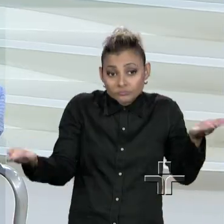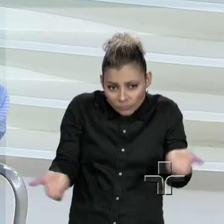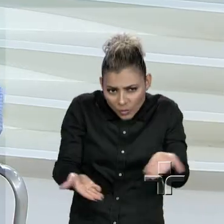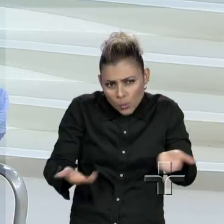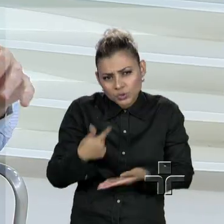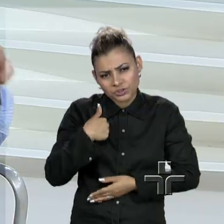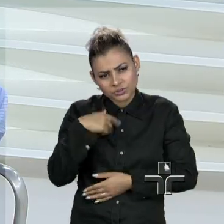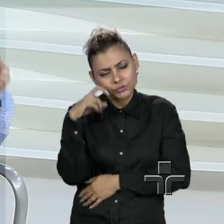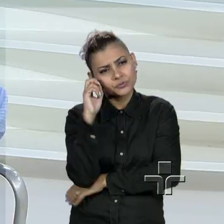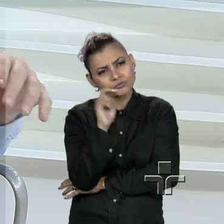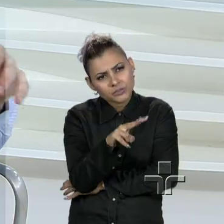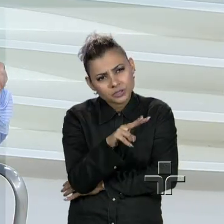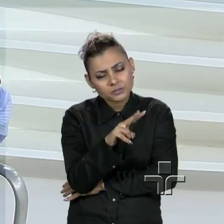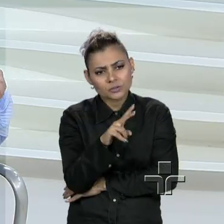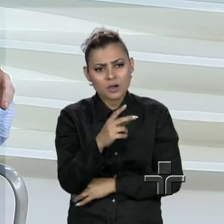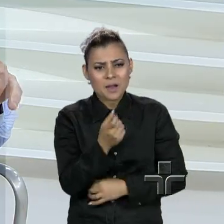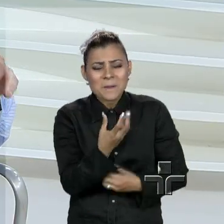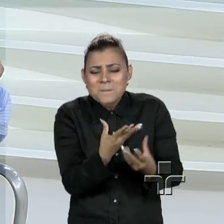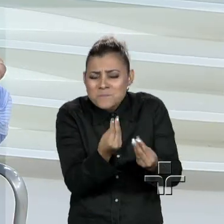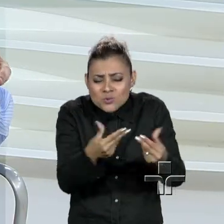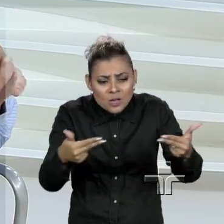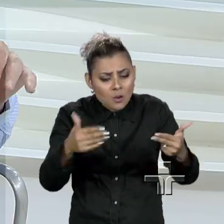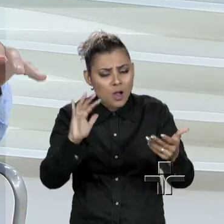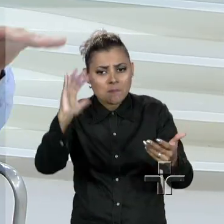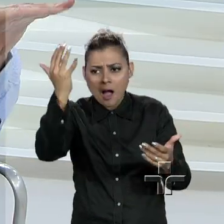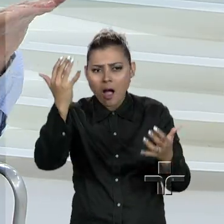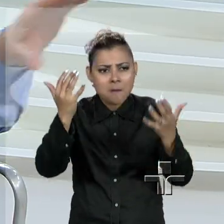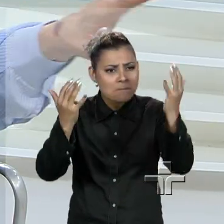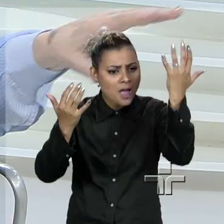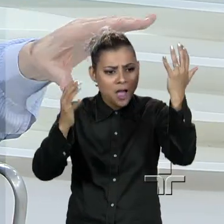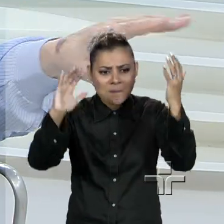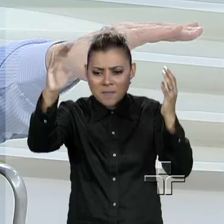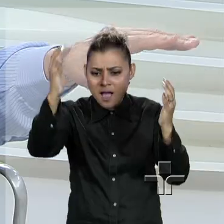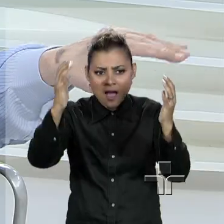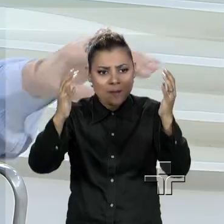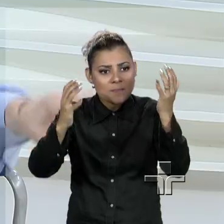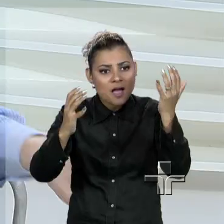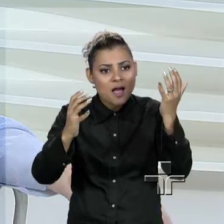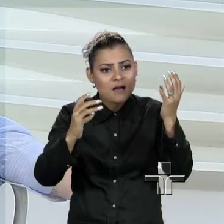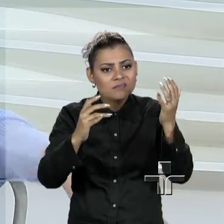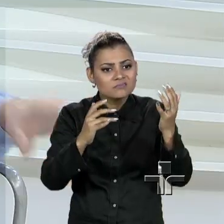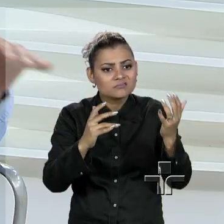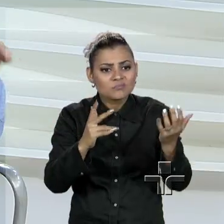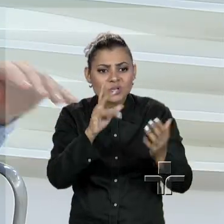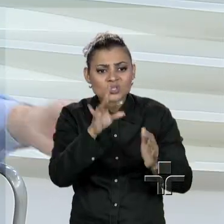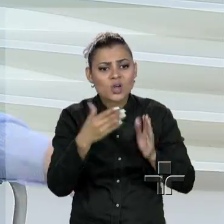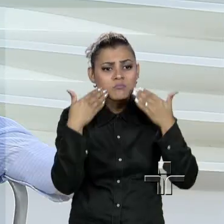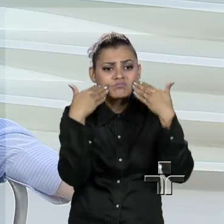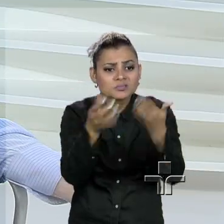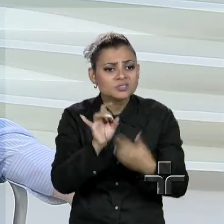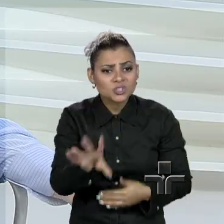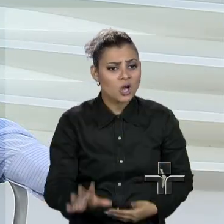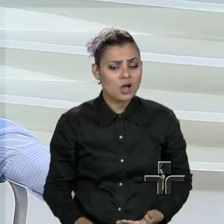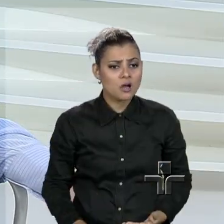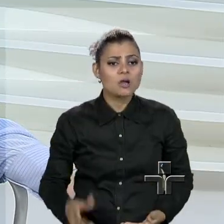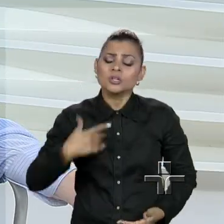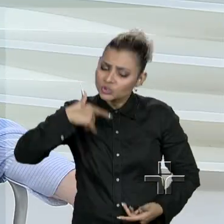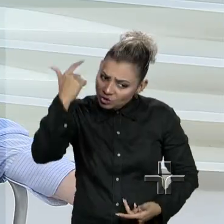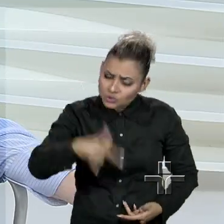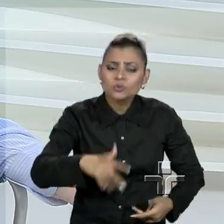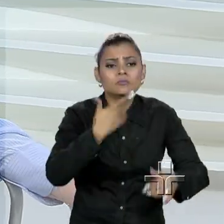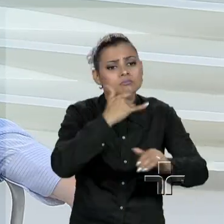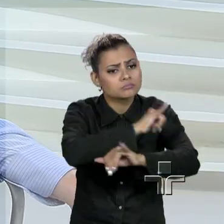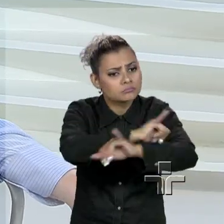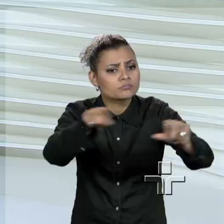muito mais coisa acontecendo do que está na aparência. E volto a insistir, tem muito